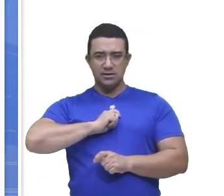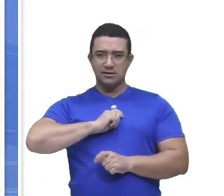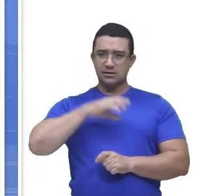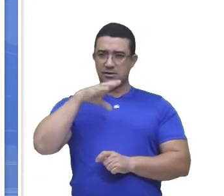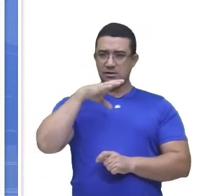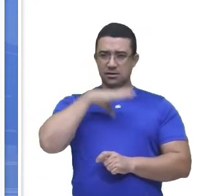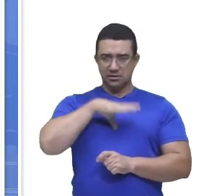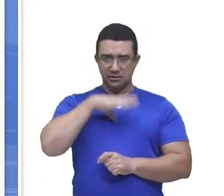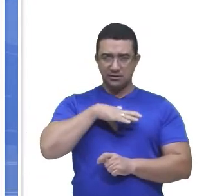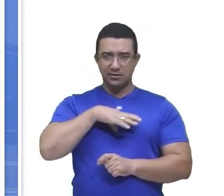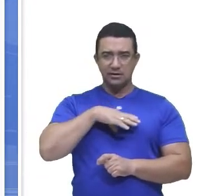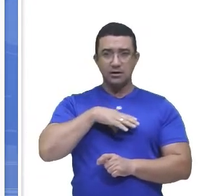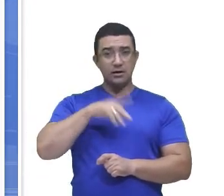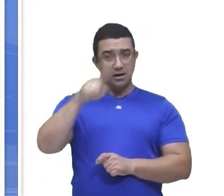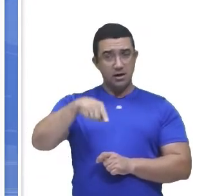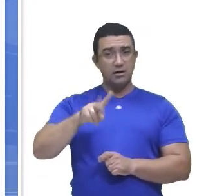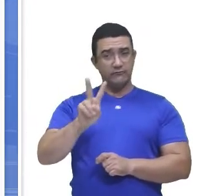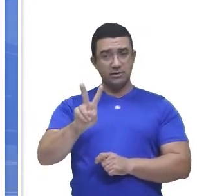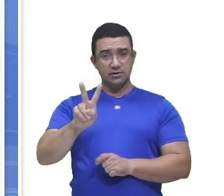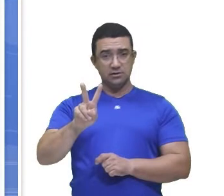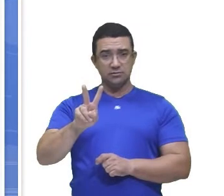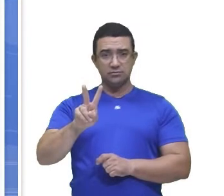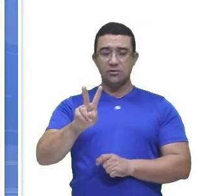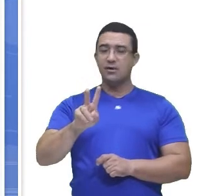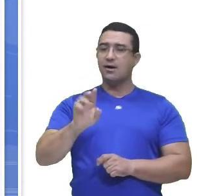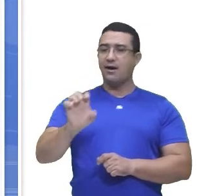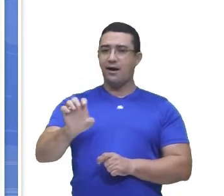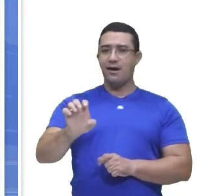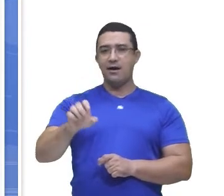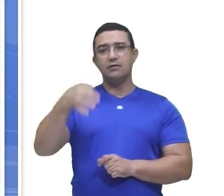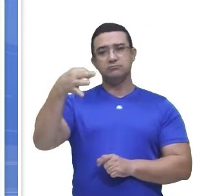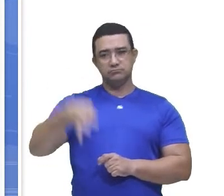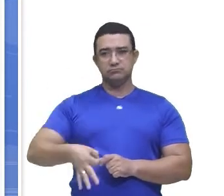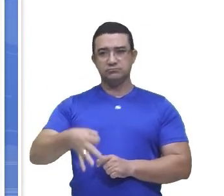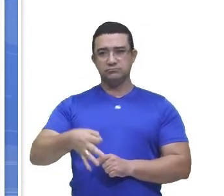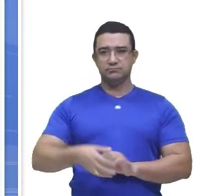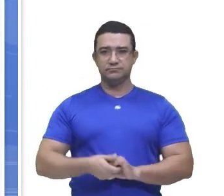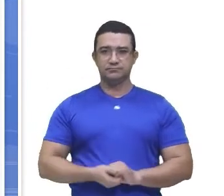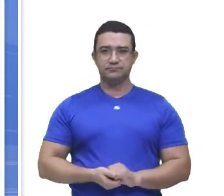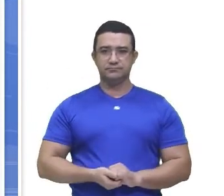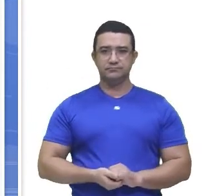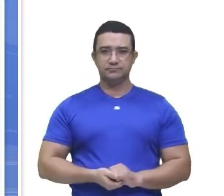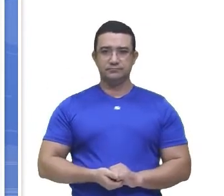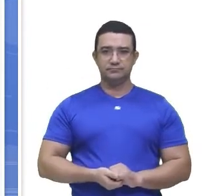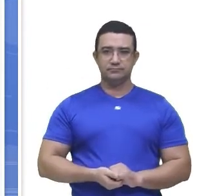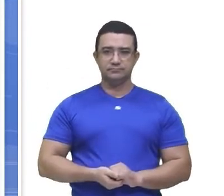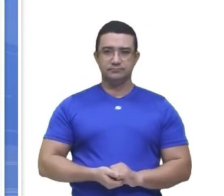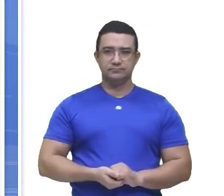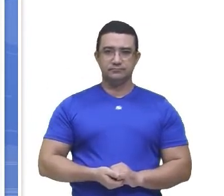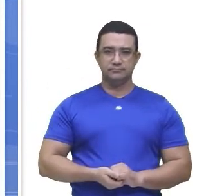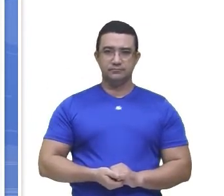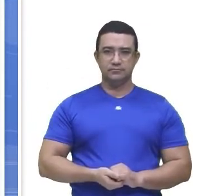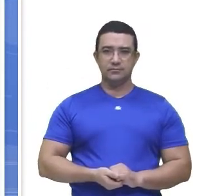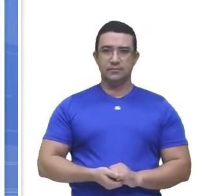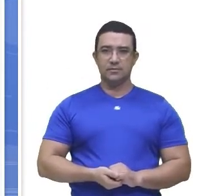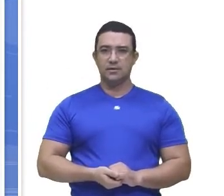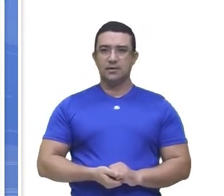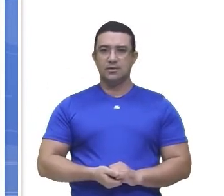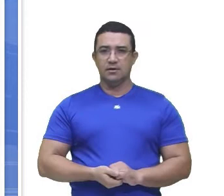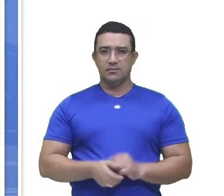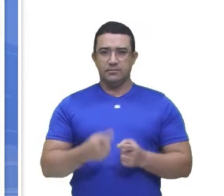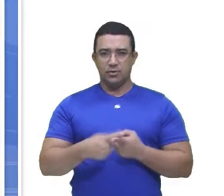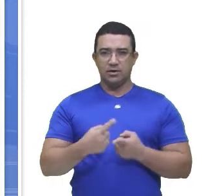é a alternativa E. A alternativa E. Esta é a correta. Porque nessas